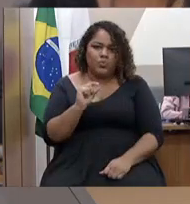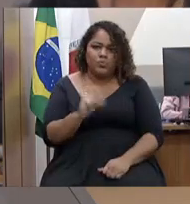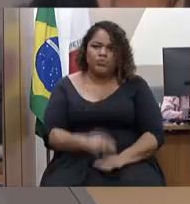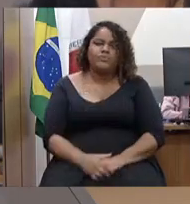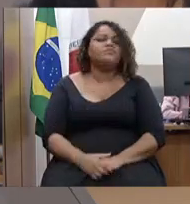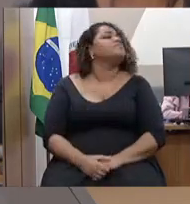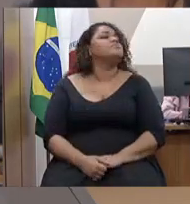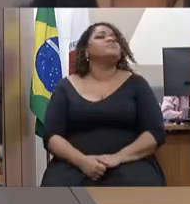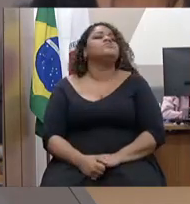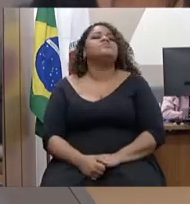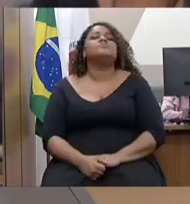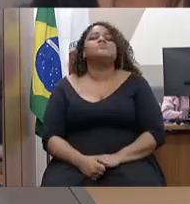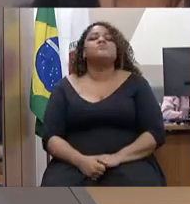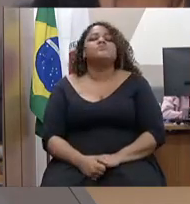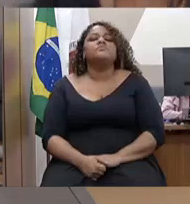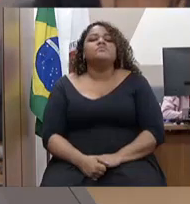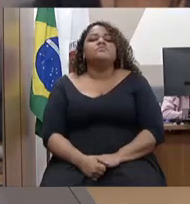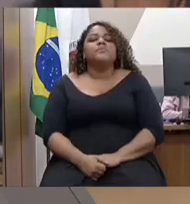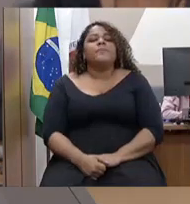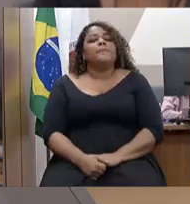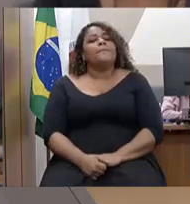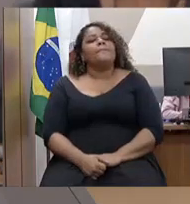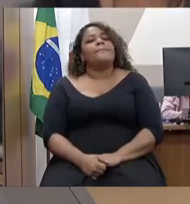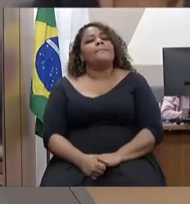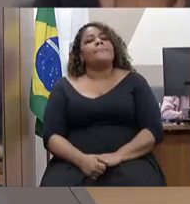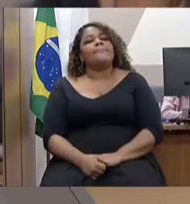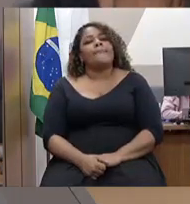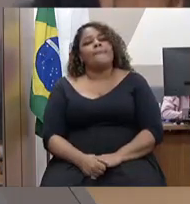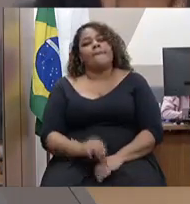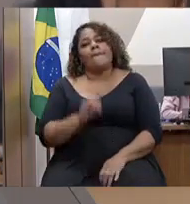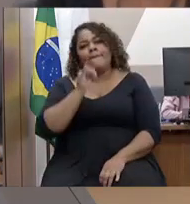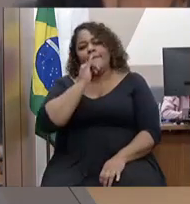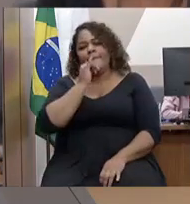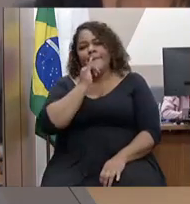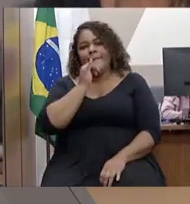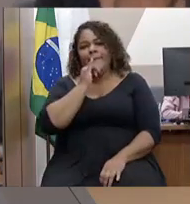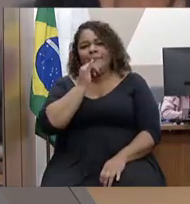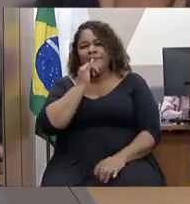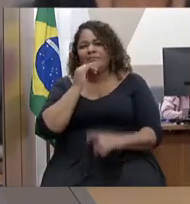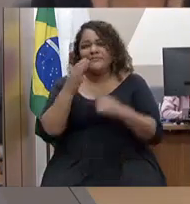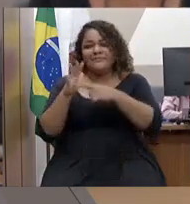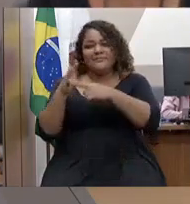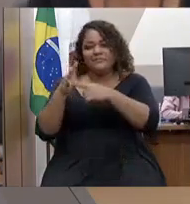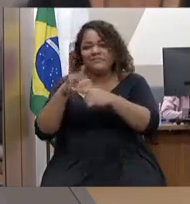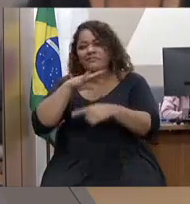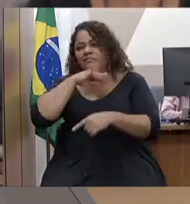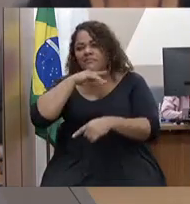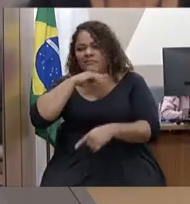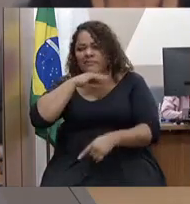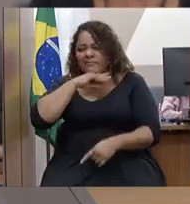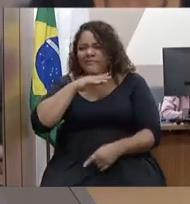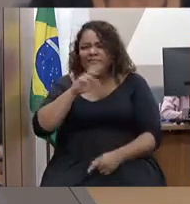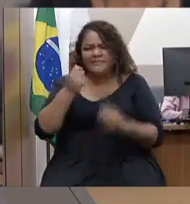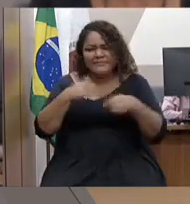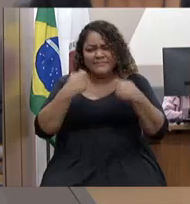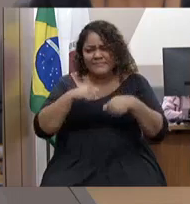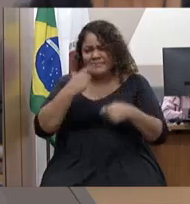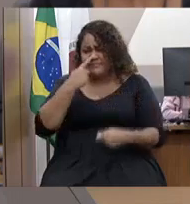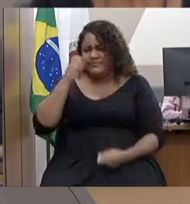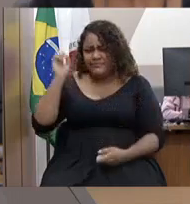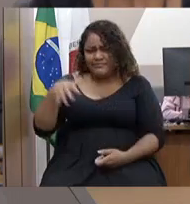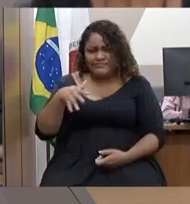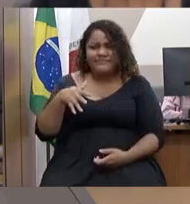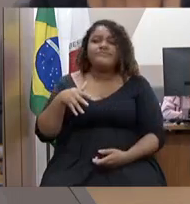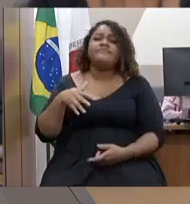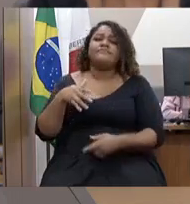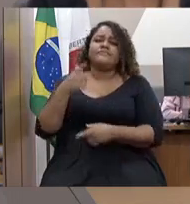aqui alguns dados mostrando mais algumas situações né uma máquina que devia estar na sucata uma máquina que devia ter julgado sido julgada fora há 20